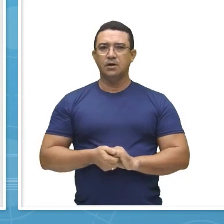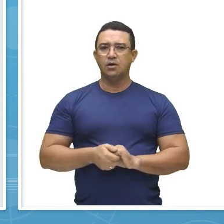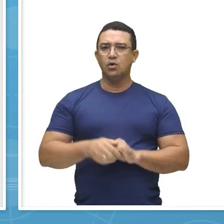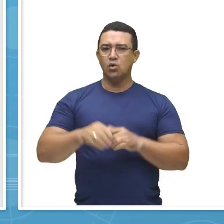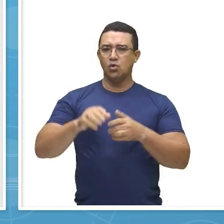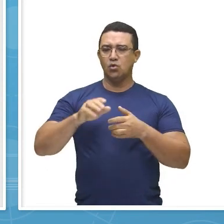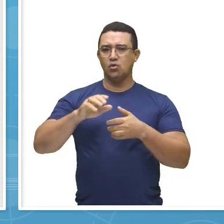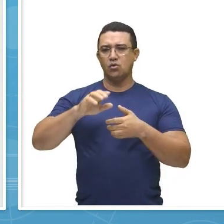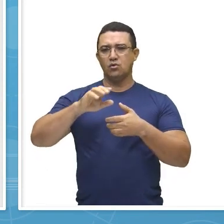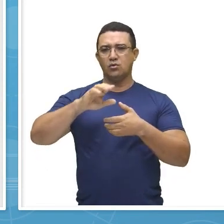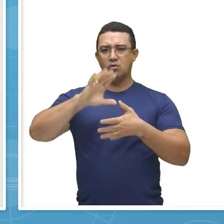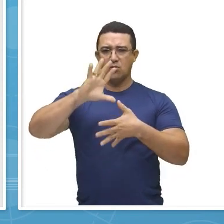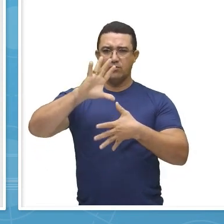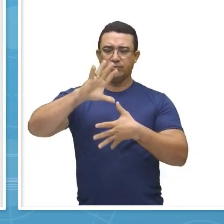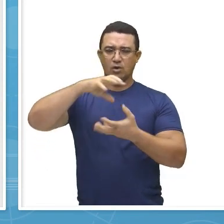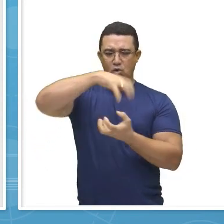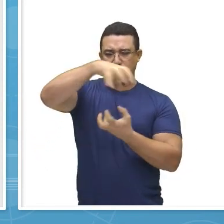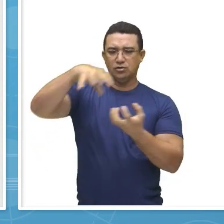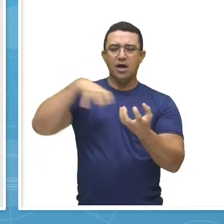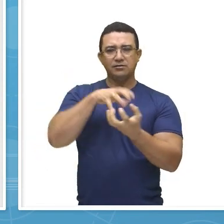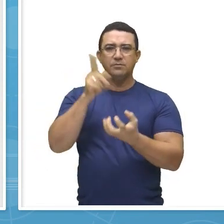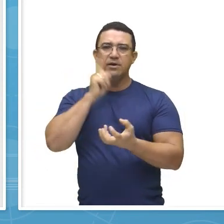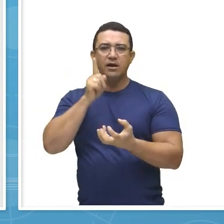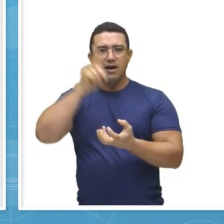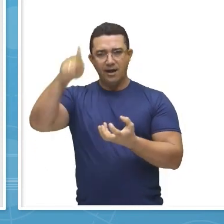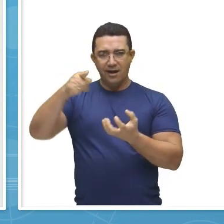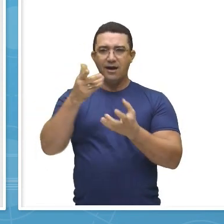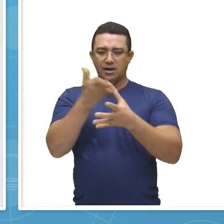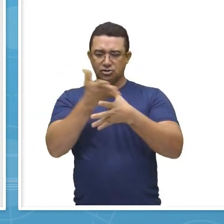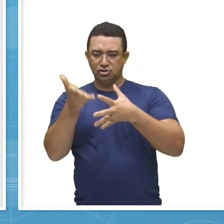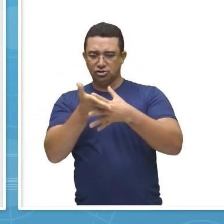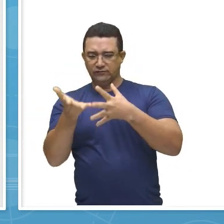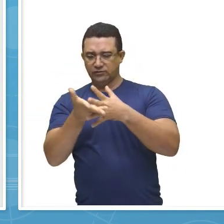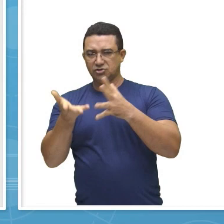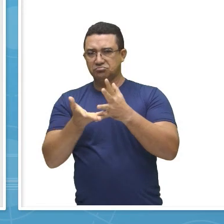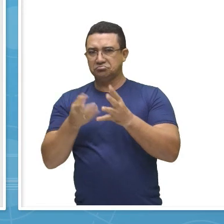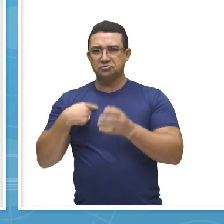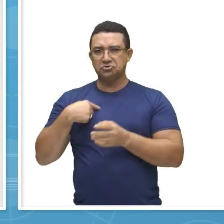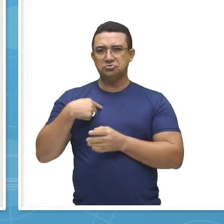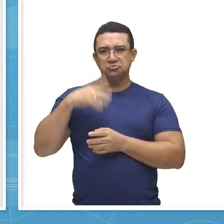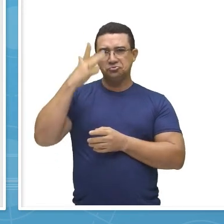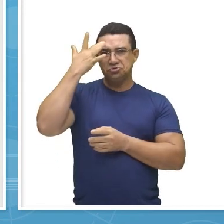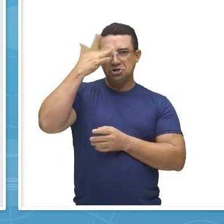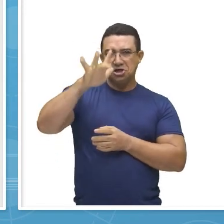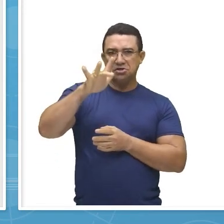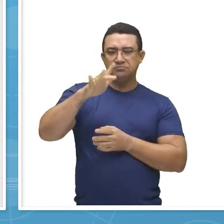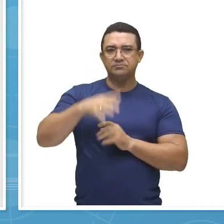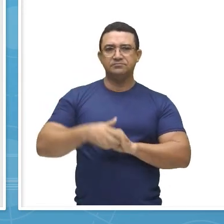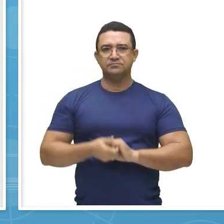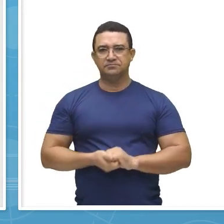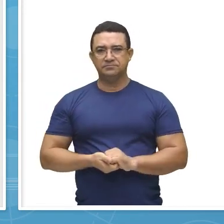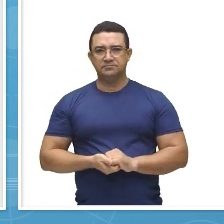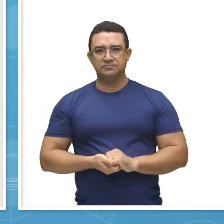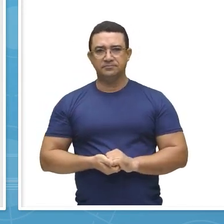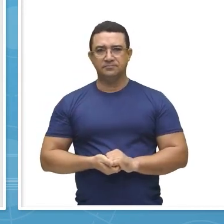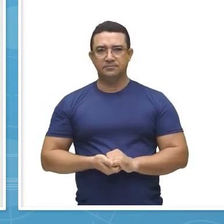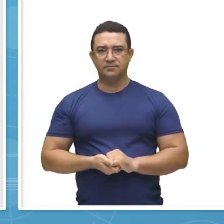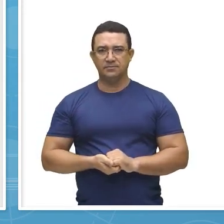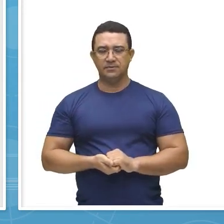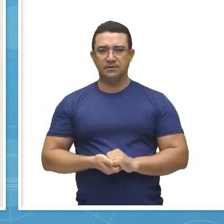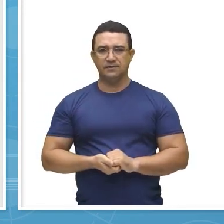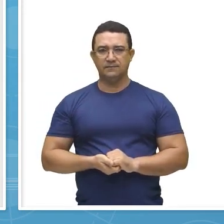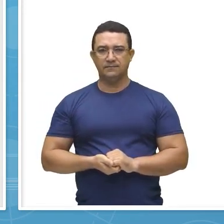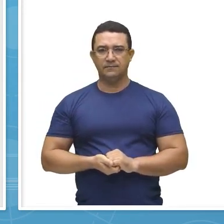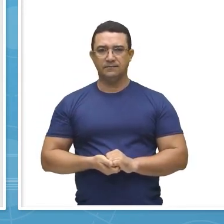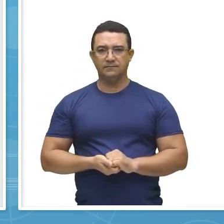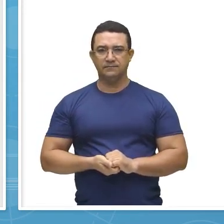continente americano ele é subdividido. Ah, professora, eu não lembro se ele é ou não é. Então, olha só, vamos voltar aqui no